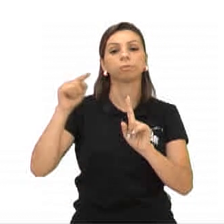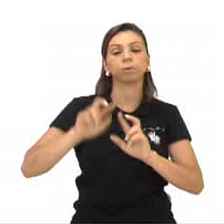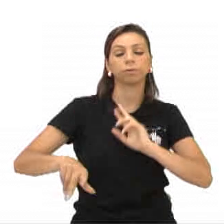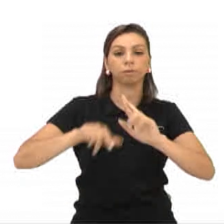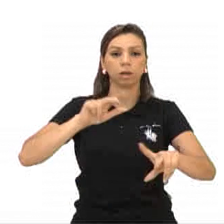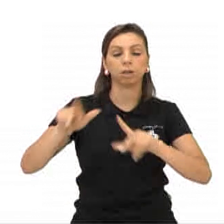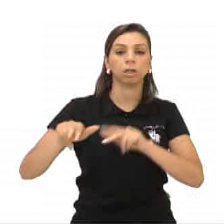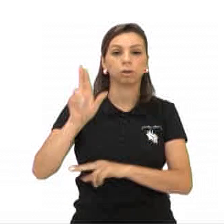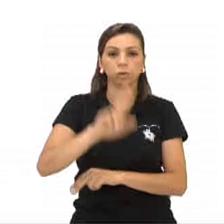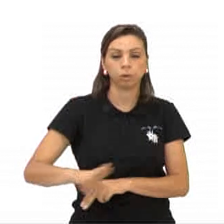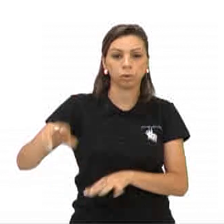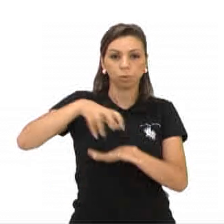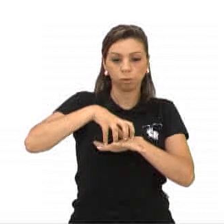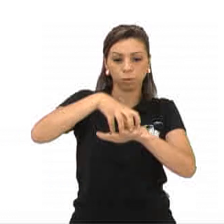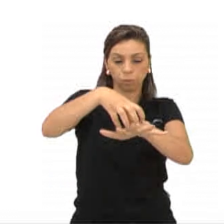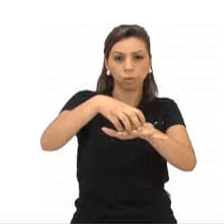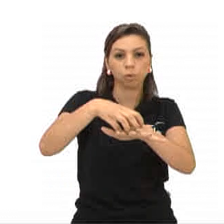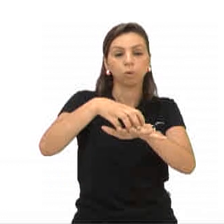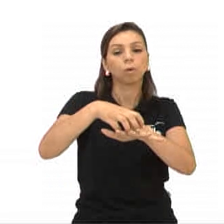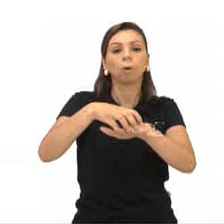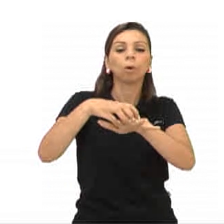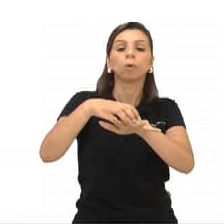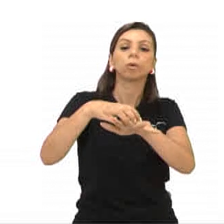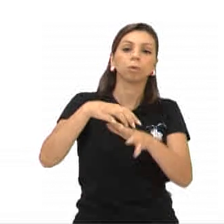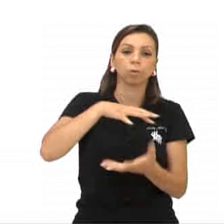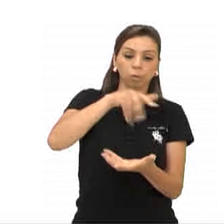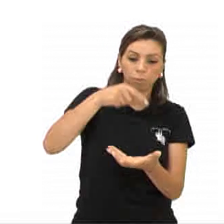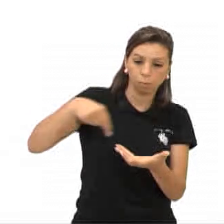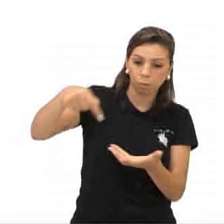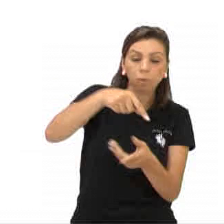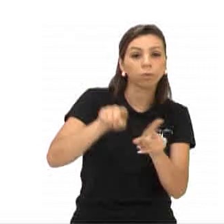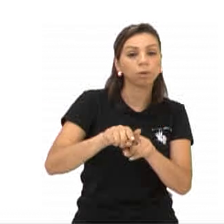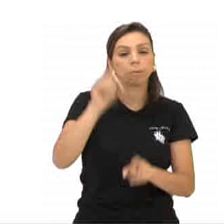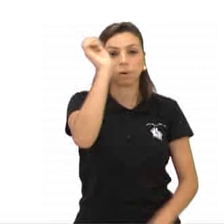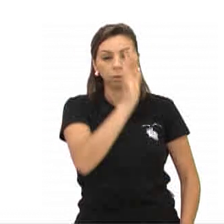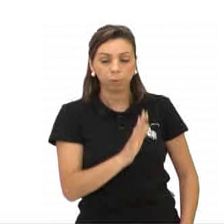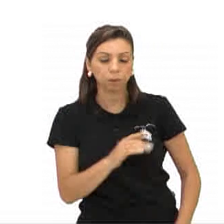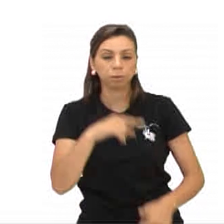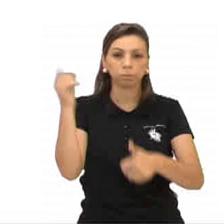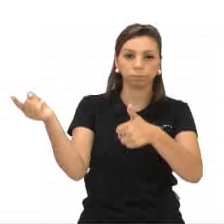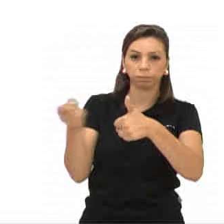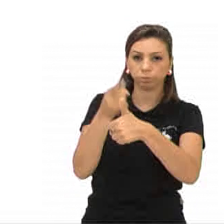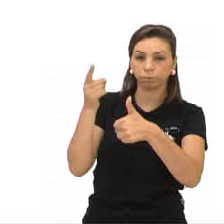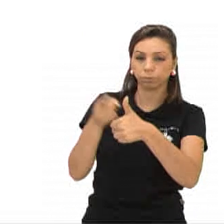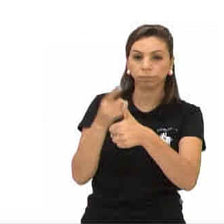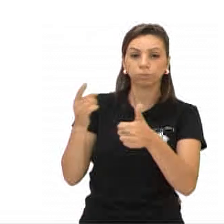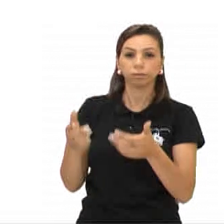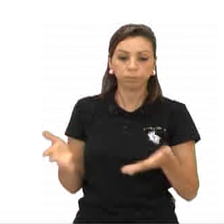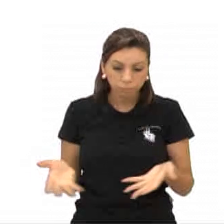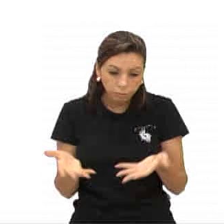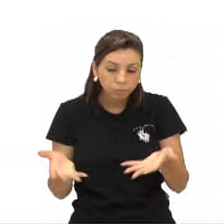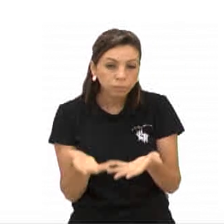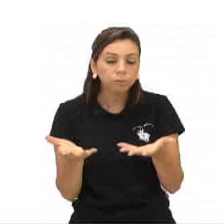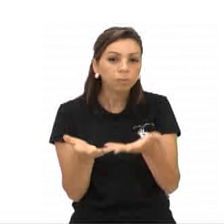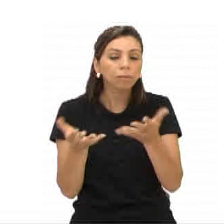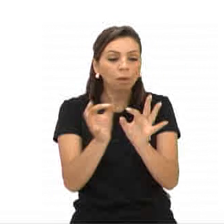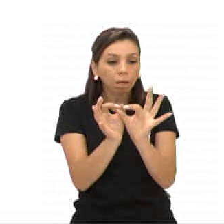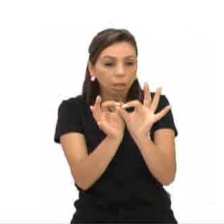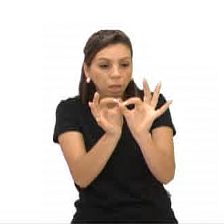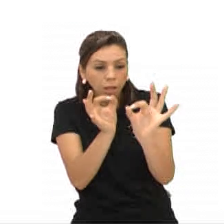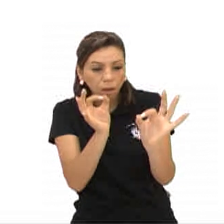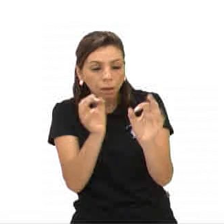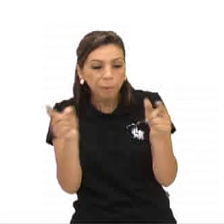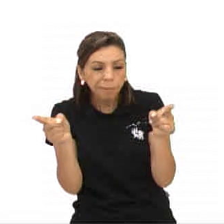transporte no Brasil e no mundo, considere as alternativas a seguir. Alternativa 1: recomendado para distâncias